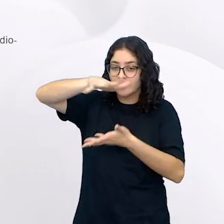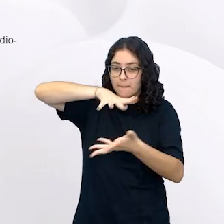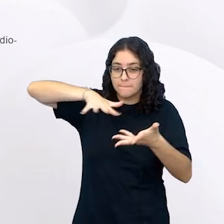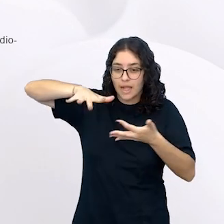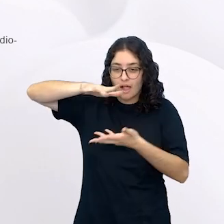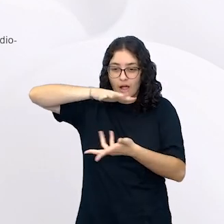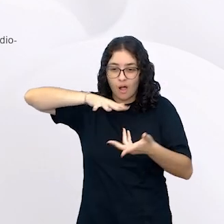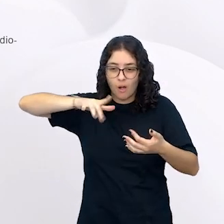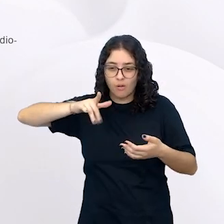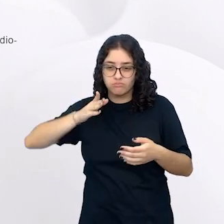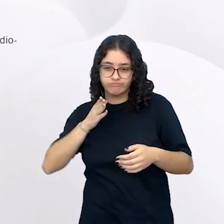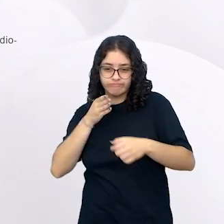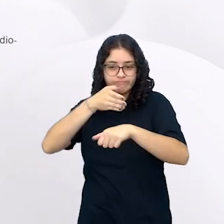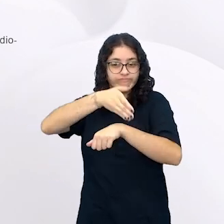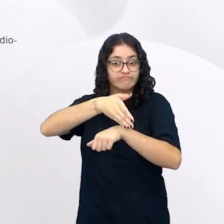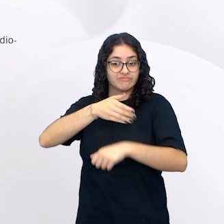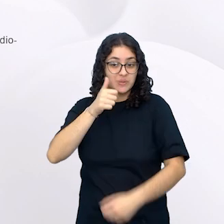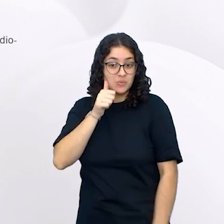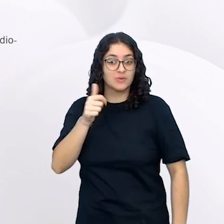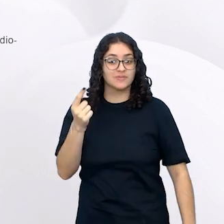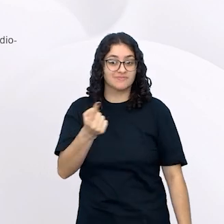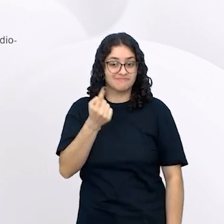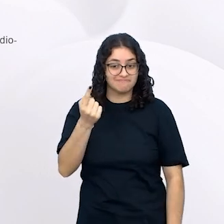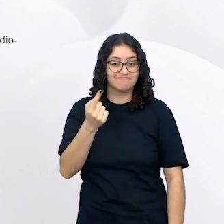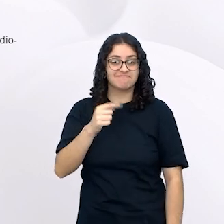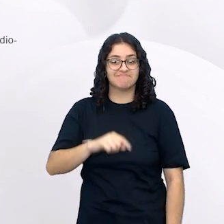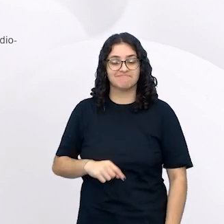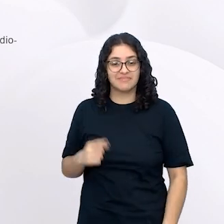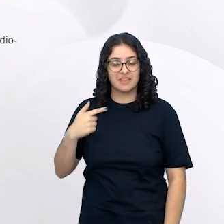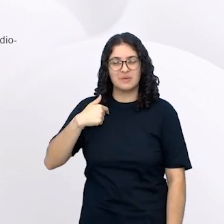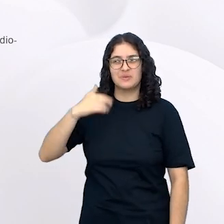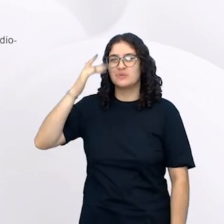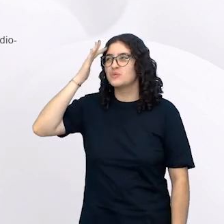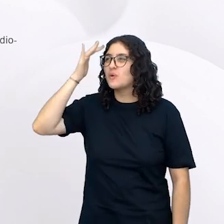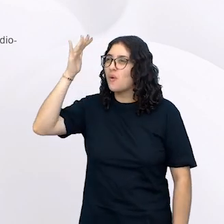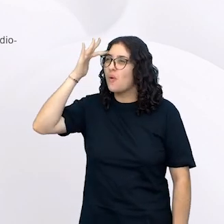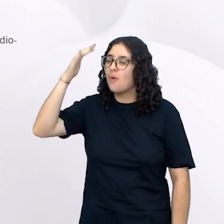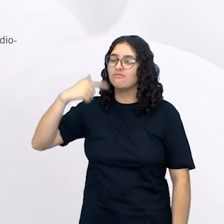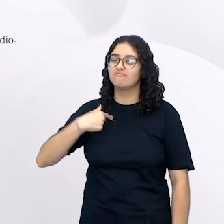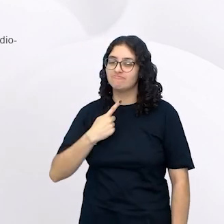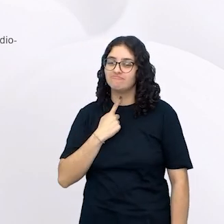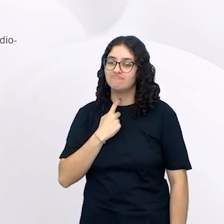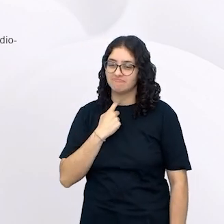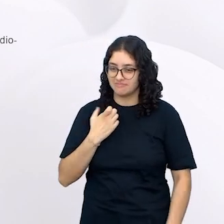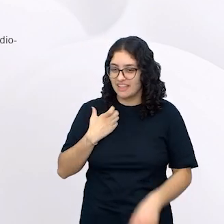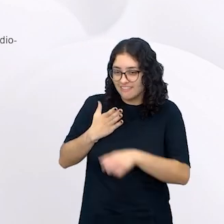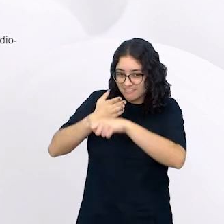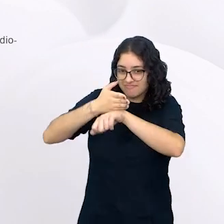o meu sonho. Seu sonho, Terezinha? Nossa, é meu sonho desde criança, eu gostaria.